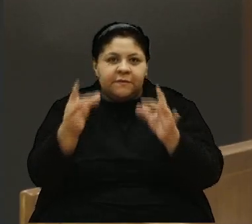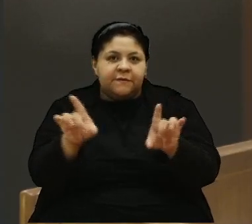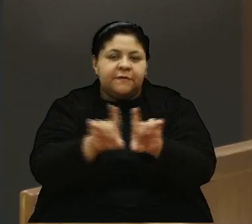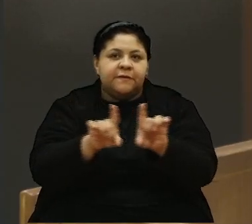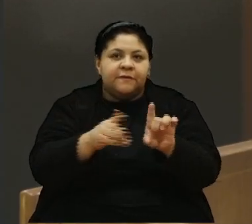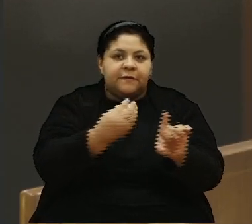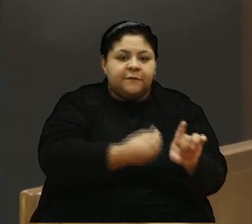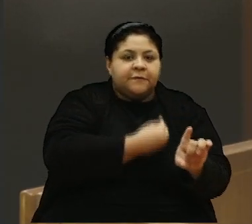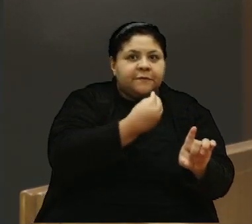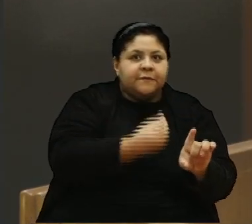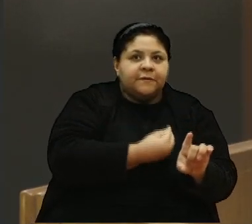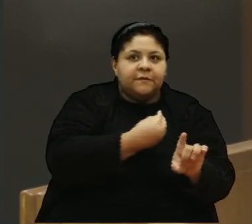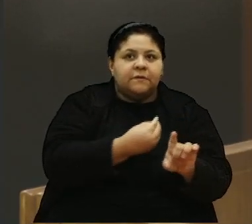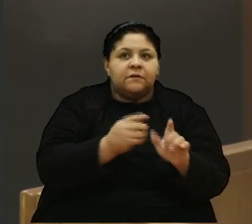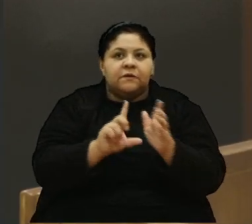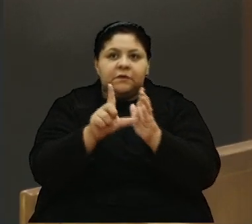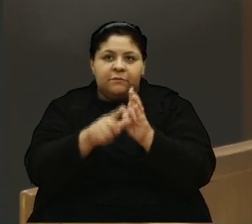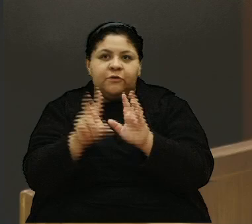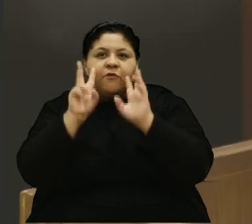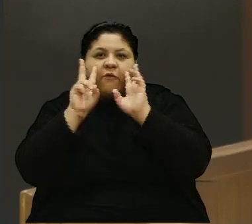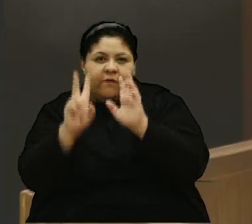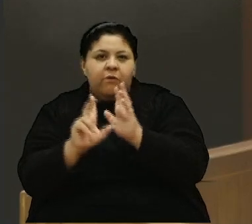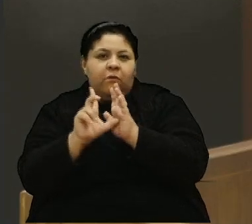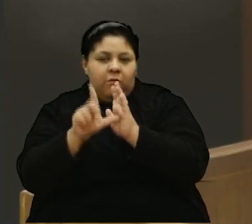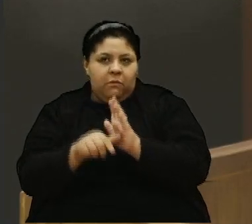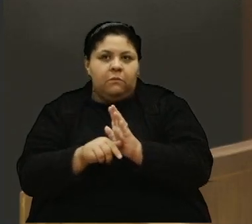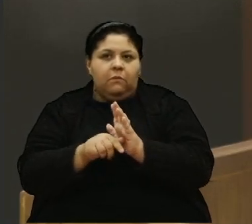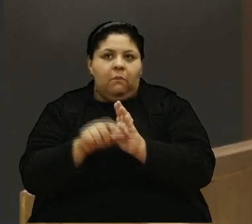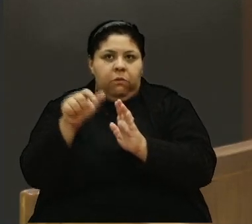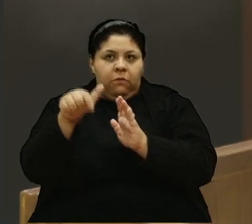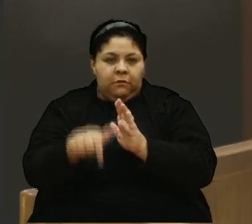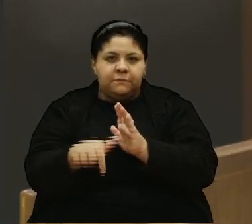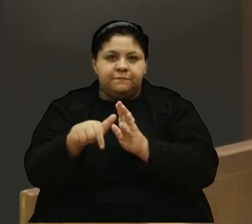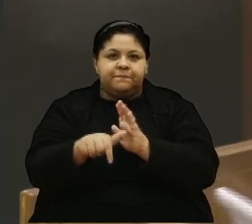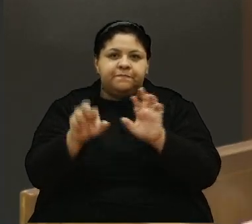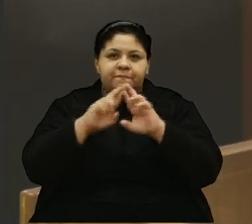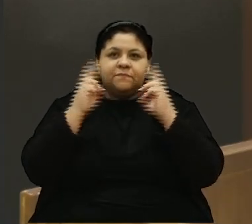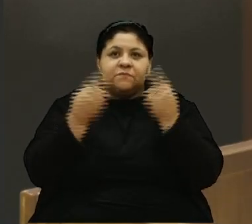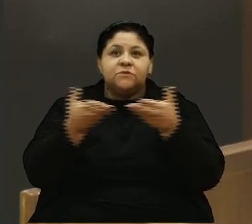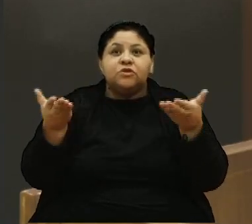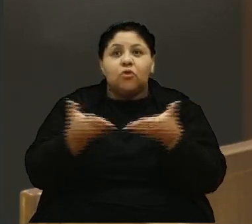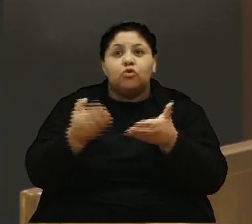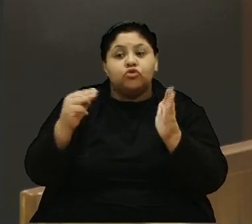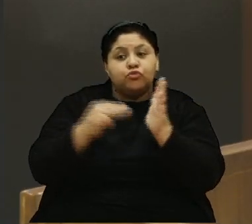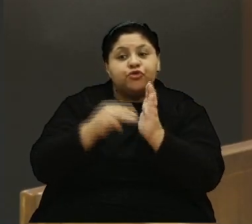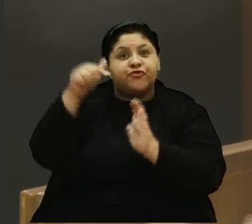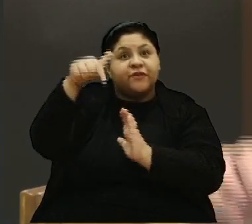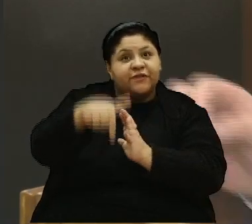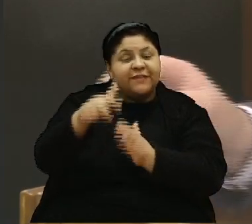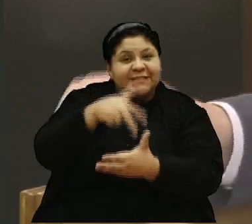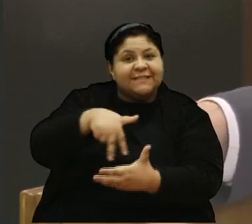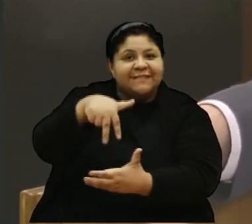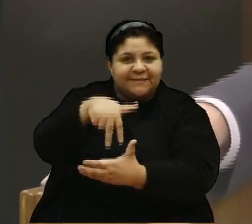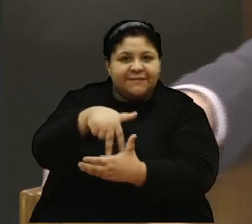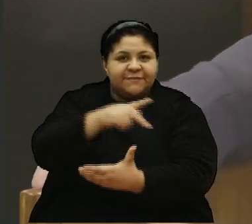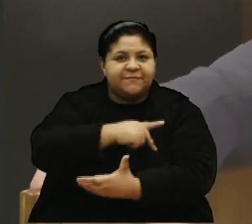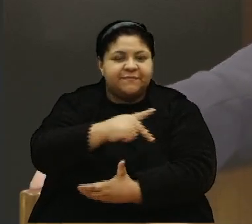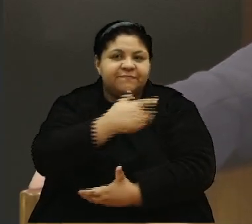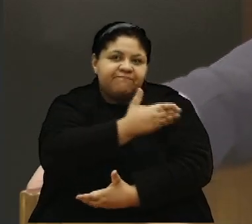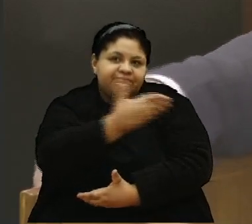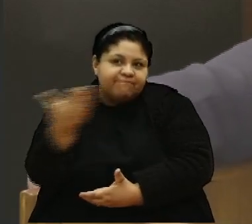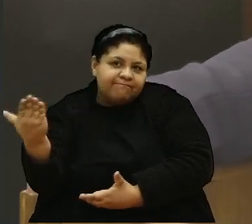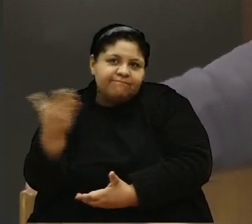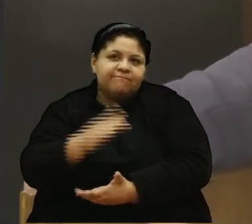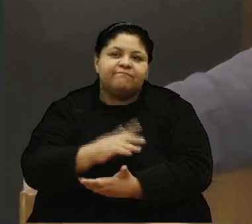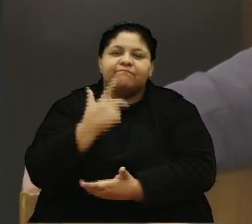vivo e assistirão posteriormente essa transmissão. Hoje o motivo de eu vir à tribuna, presidente, nobres pares,